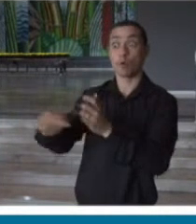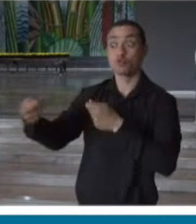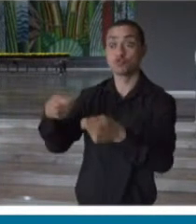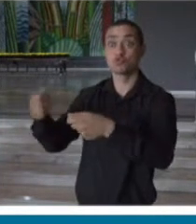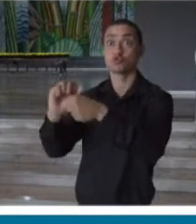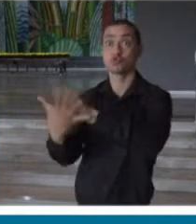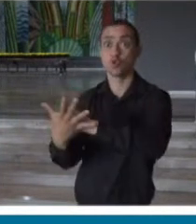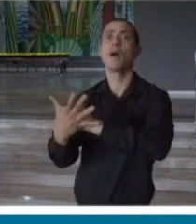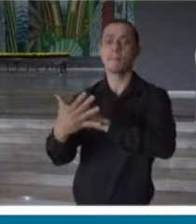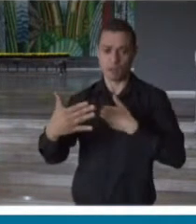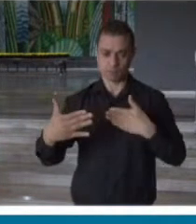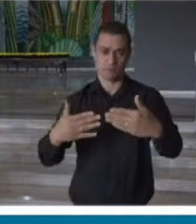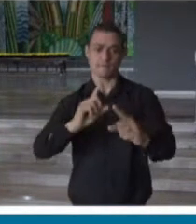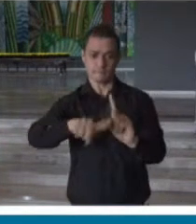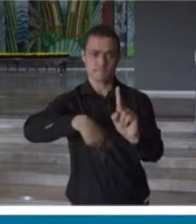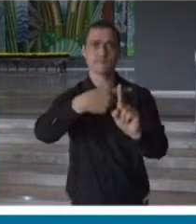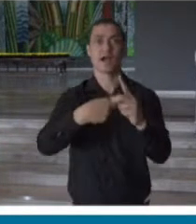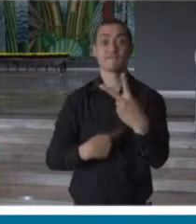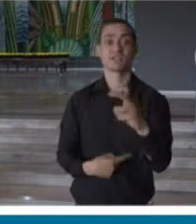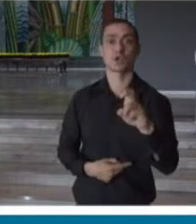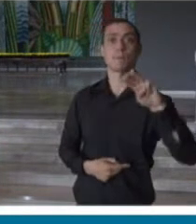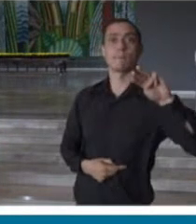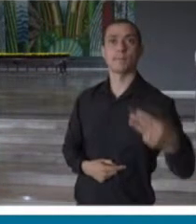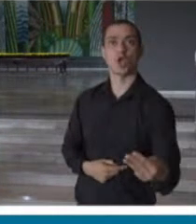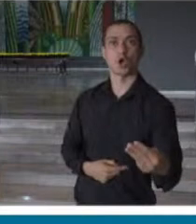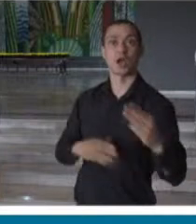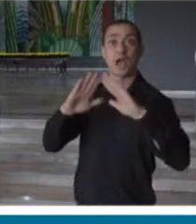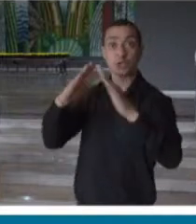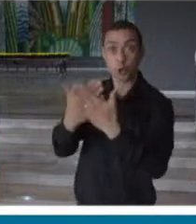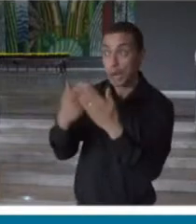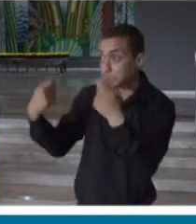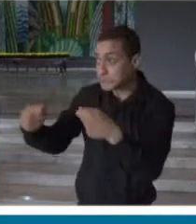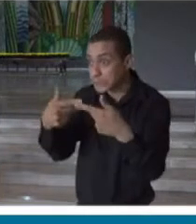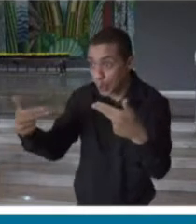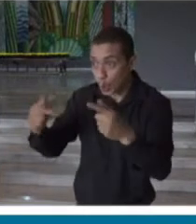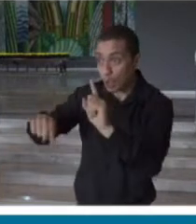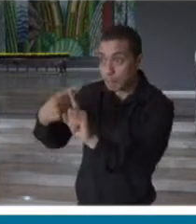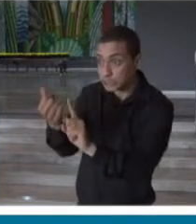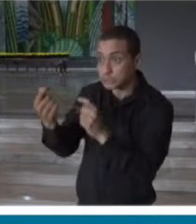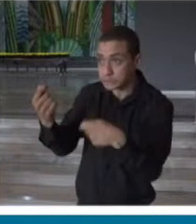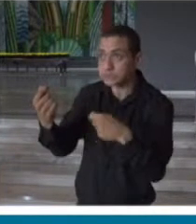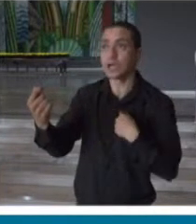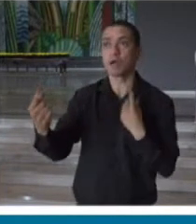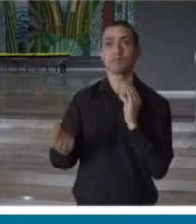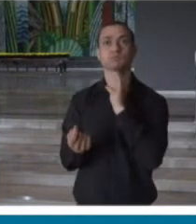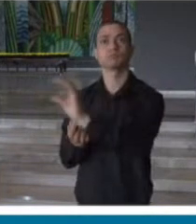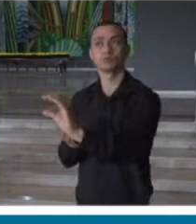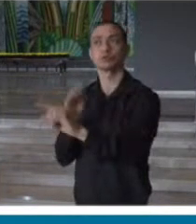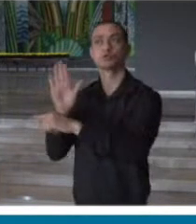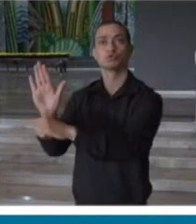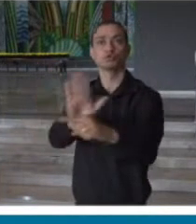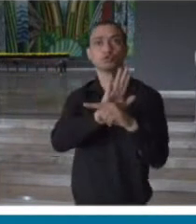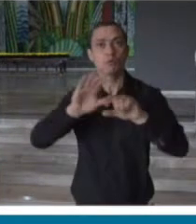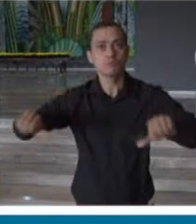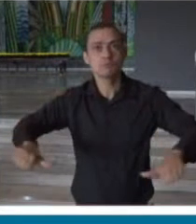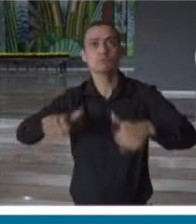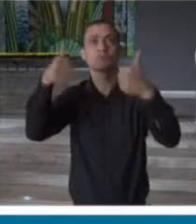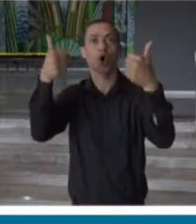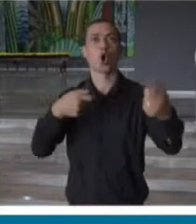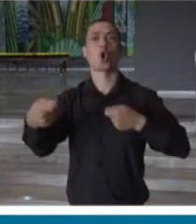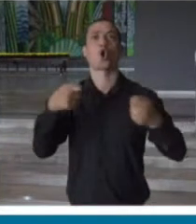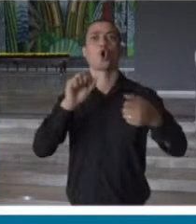vamos repassar mais 25 milhões para as escolas que precisarem de mais recursos para, obviamente,